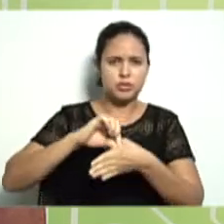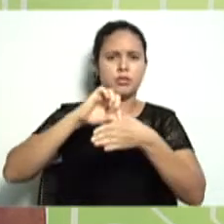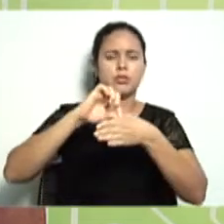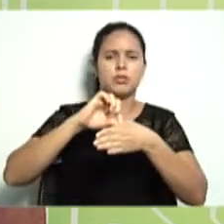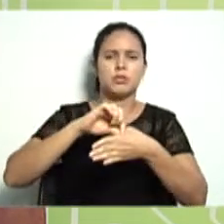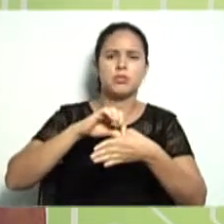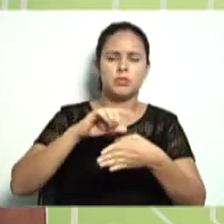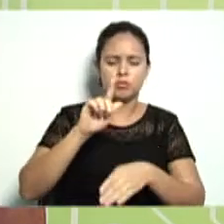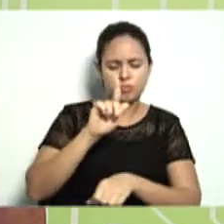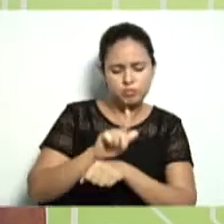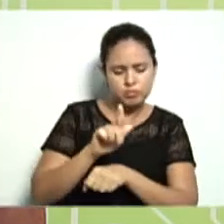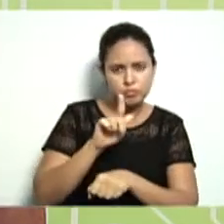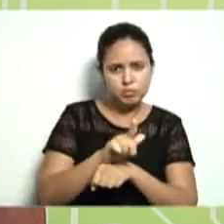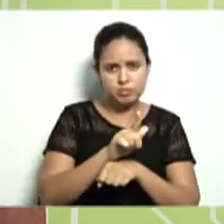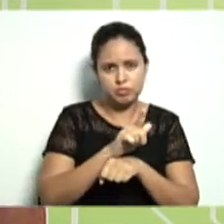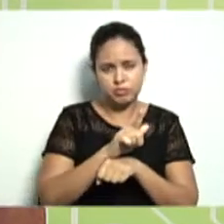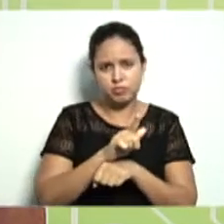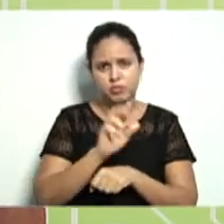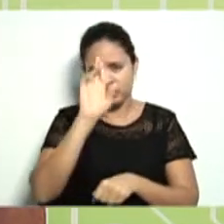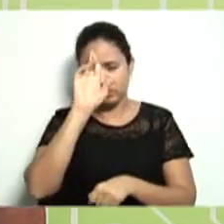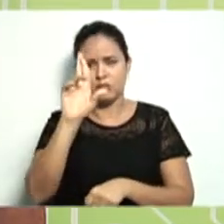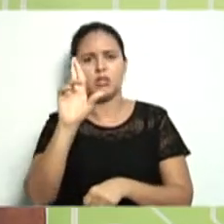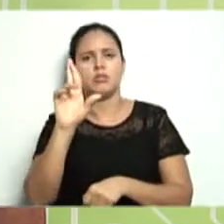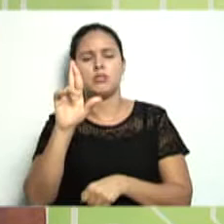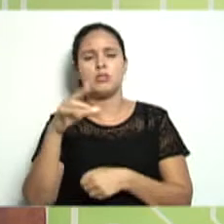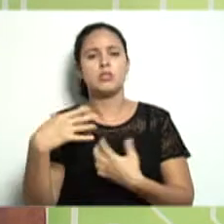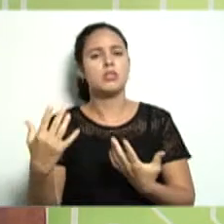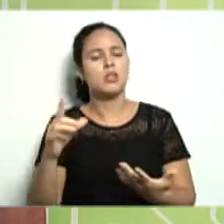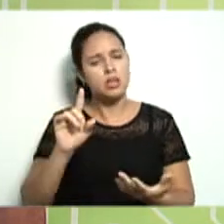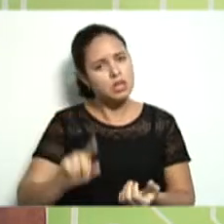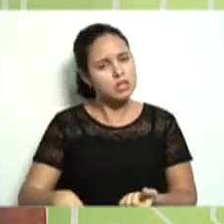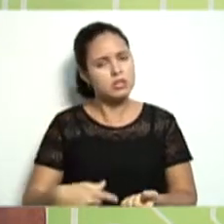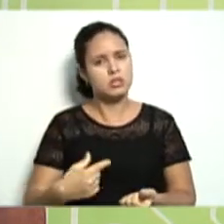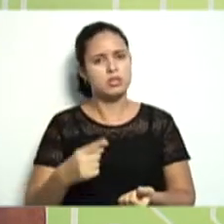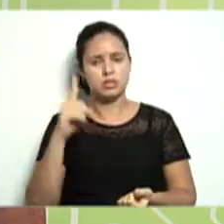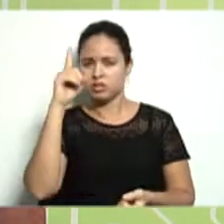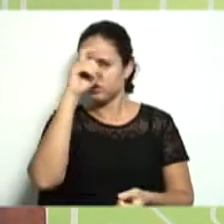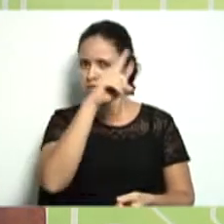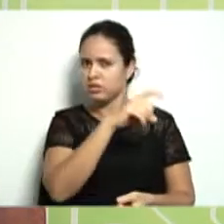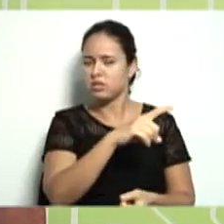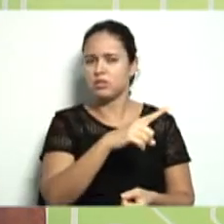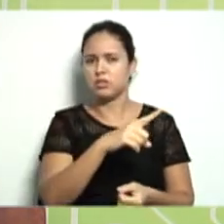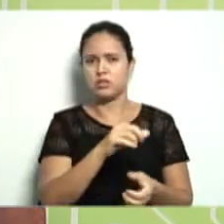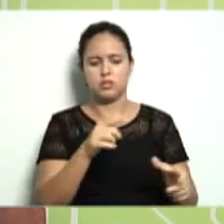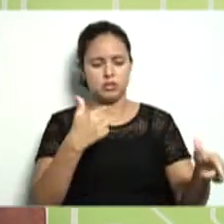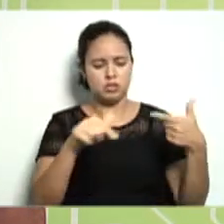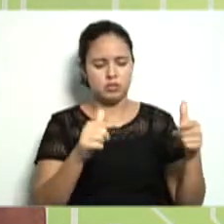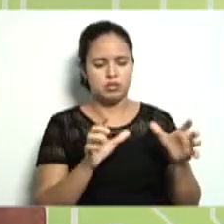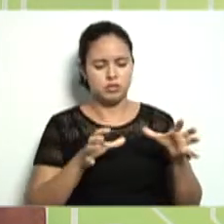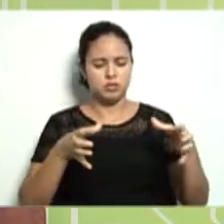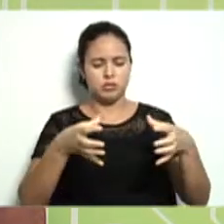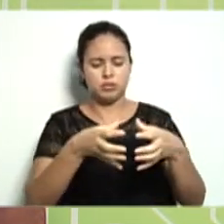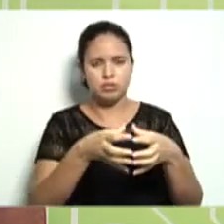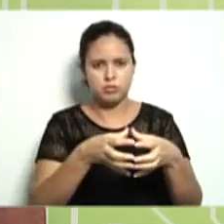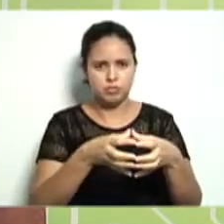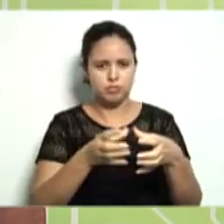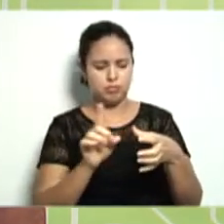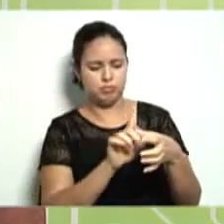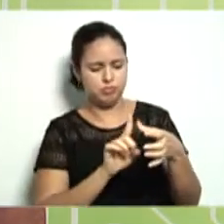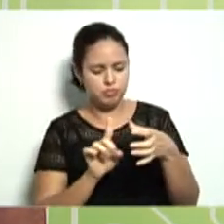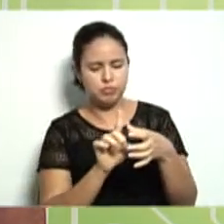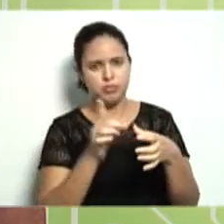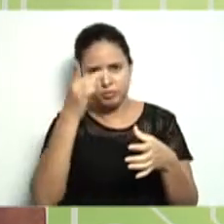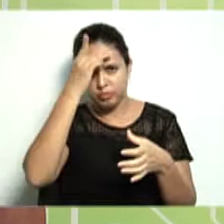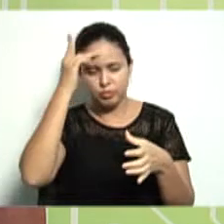a frente aí de uma cooperativa. E é um grande desafio, como a professora Leide falou, trabalhar em equipe, lidar com